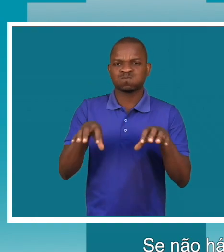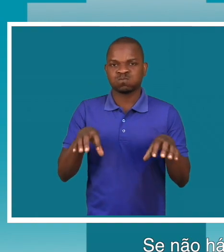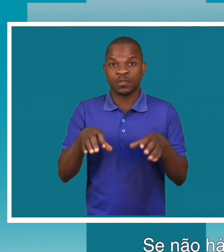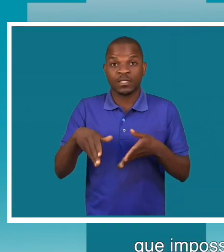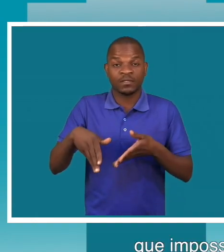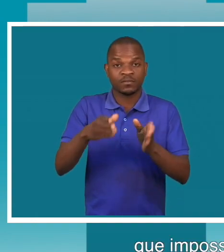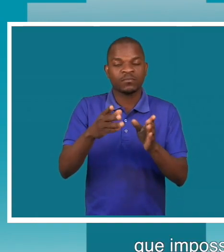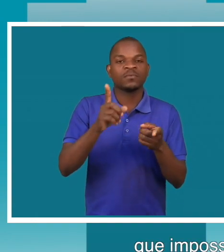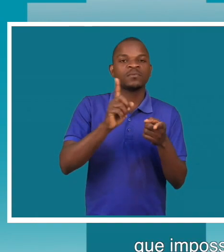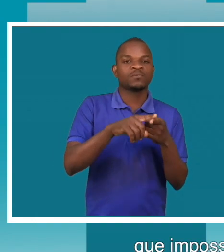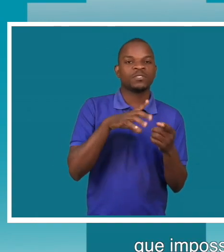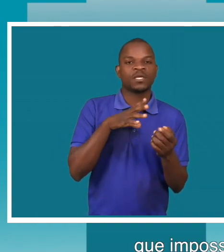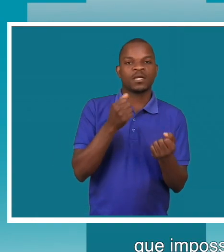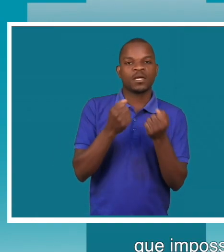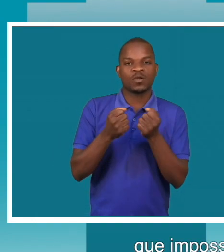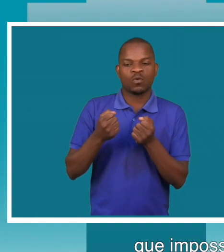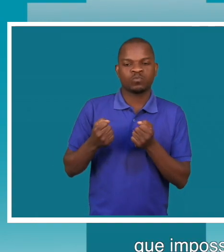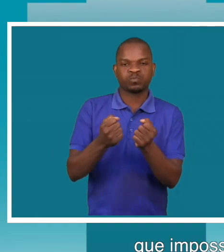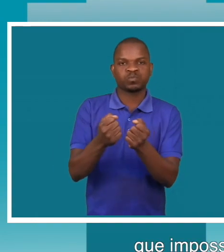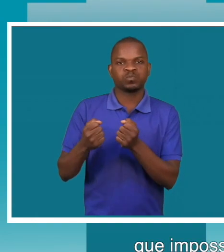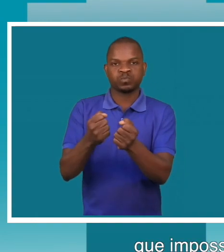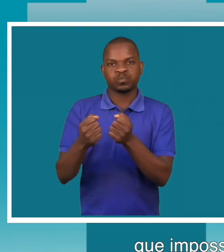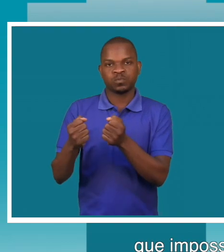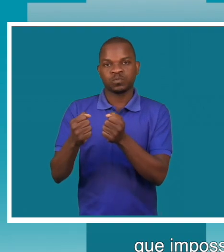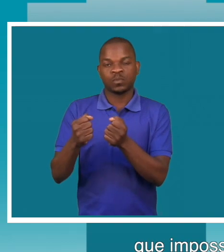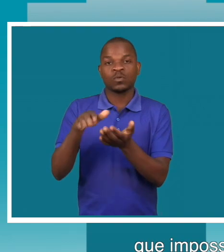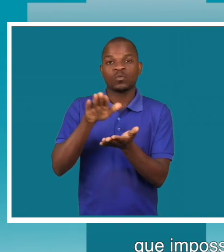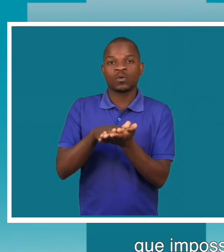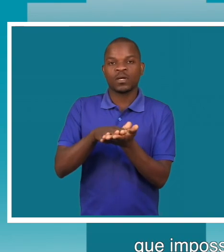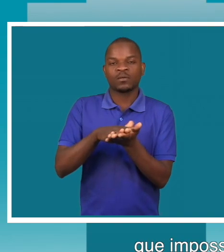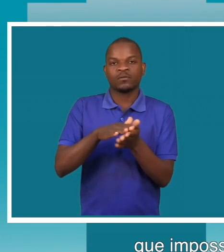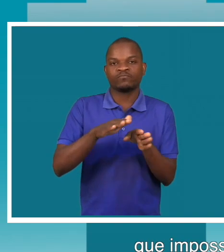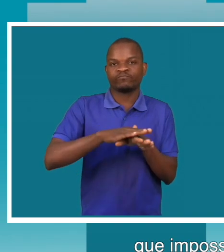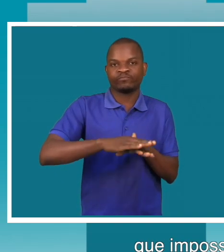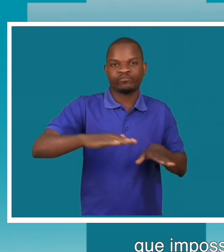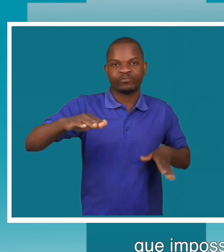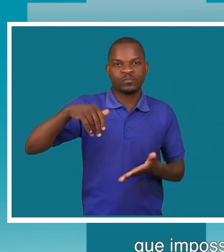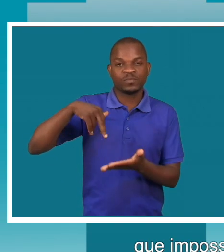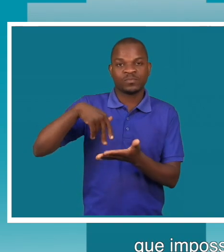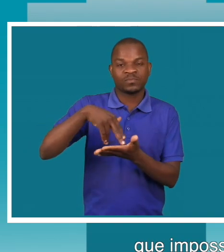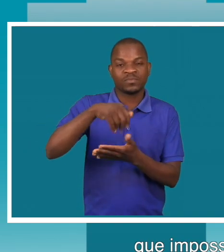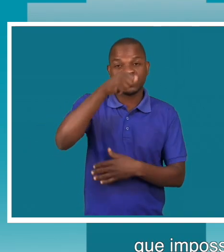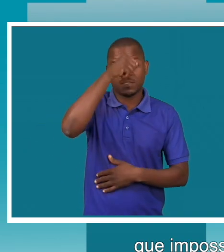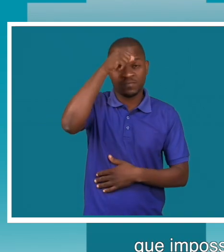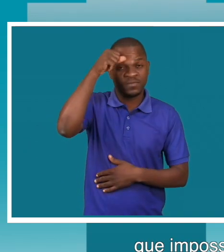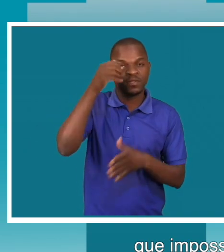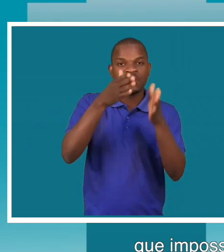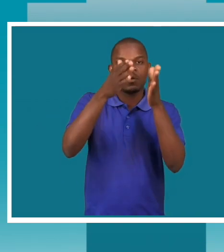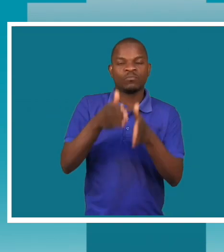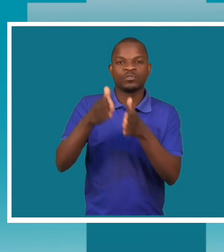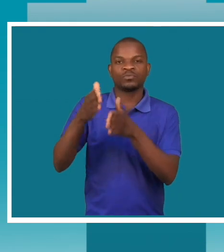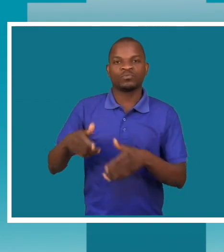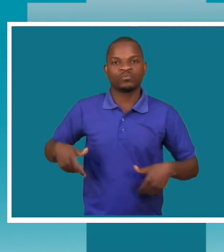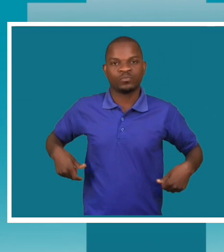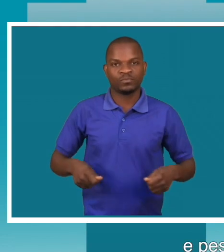carros nos passeios que impossibilitam a transitabilidade tranquila de pessoas com deficiência